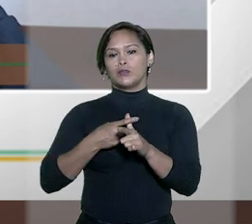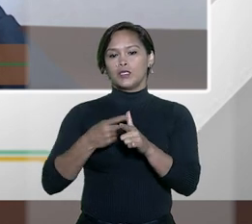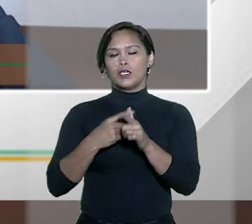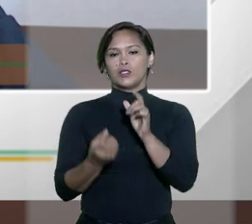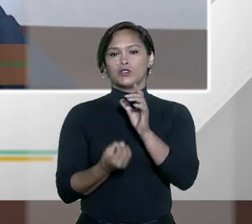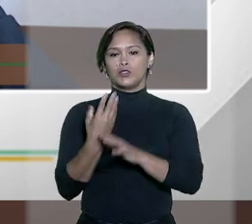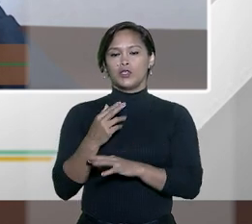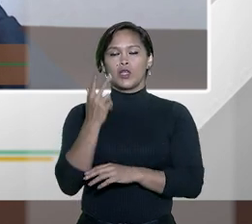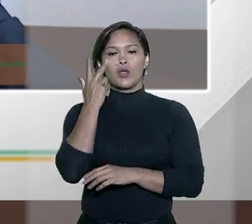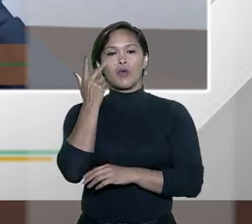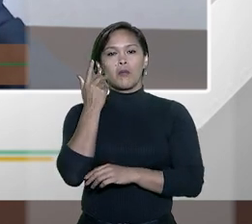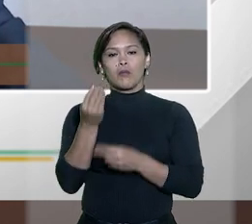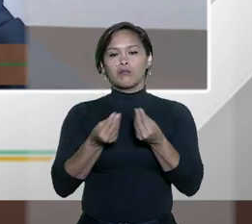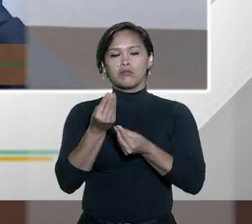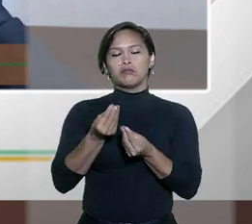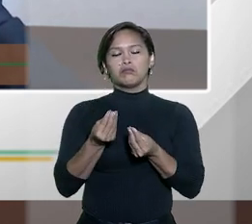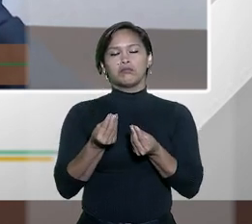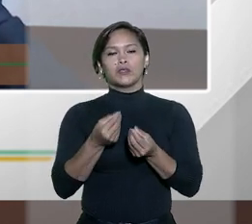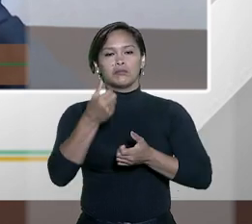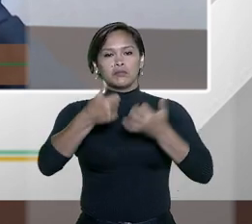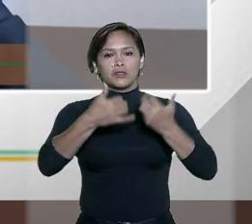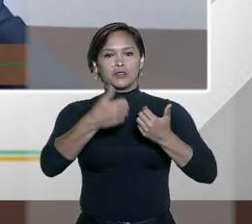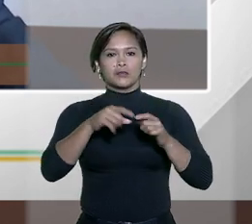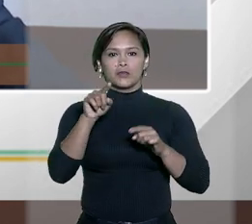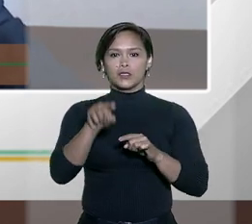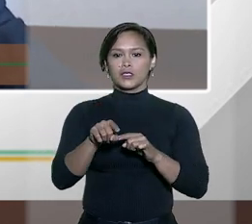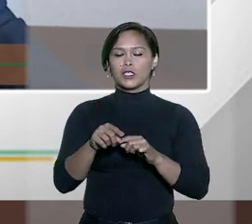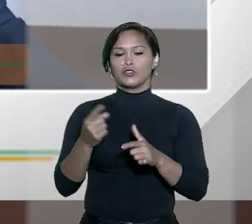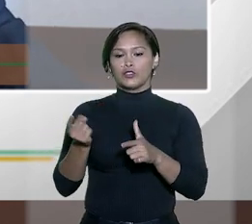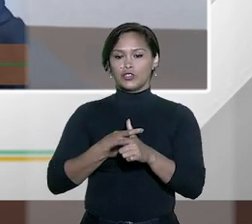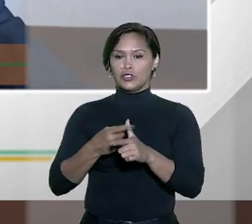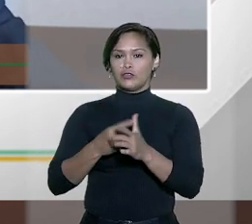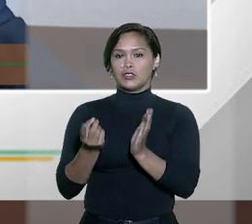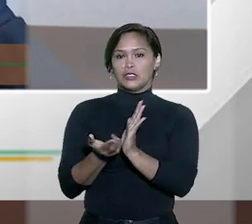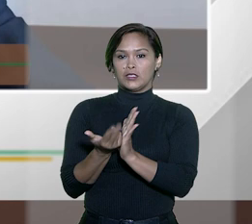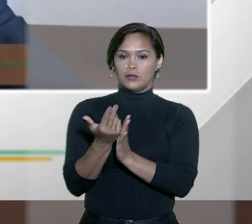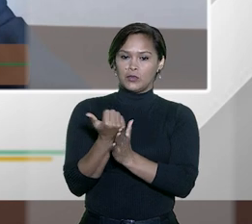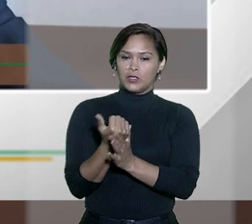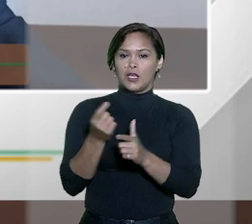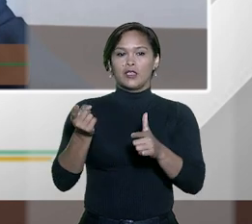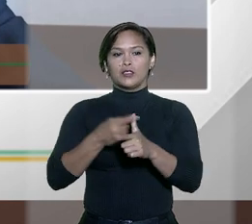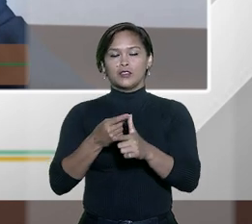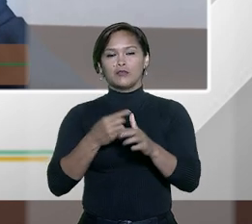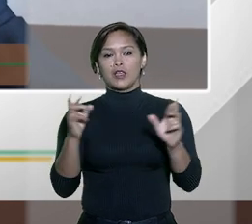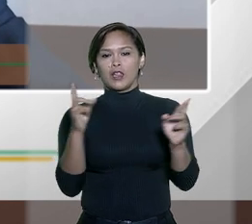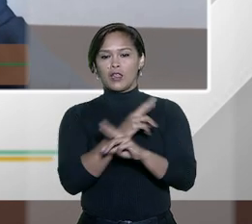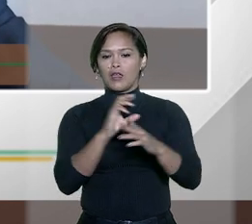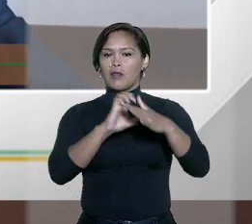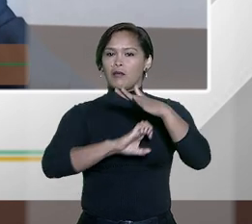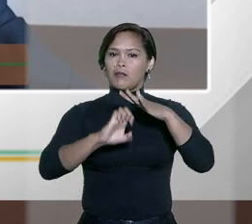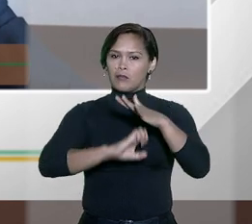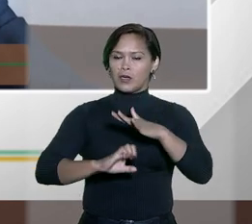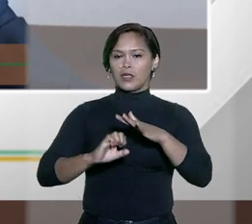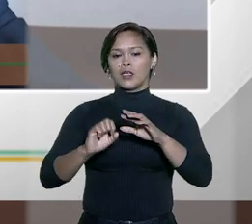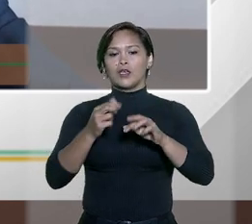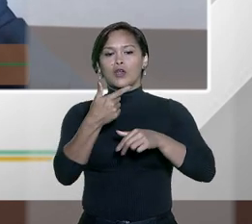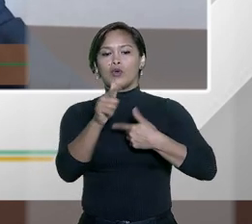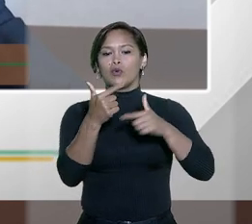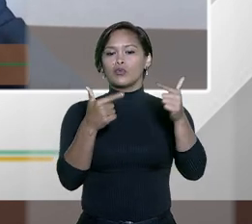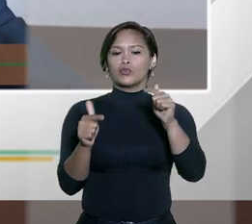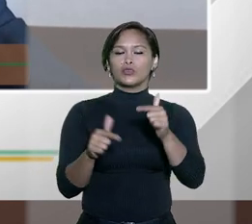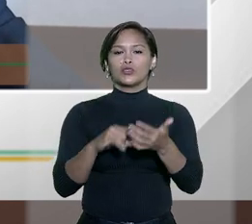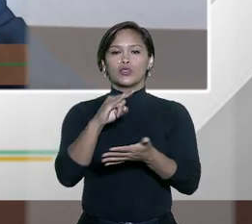de origem comum, enfim, de natureza comum, dívidas tributárias, dívidas relativas a empresas, enfim, né, os